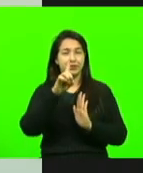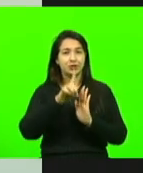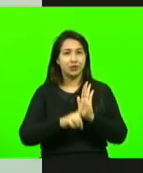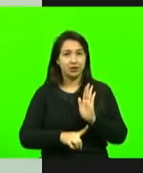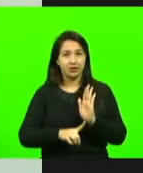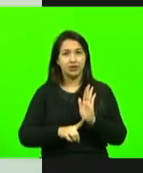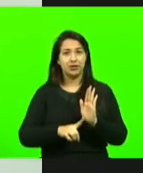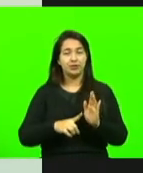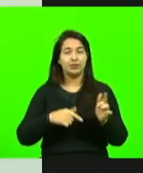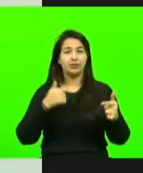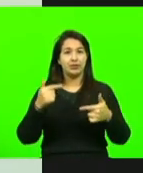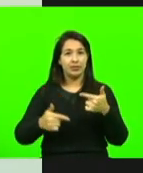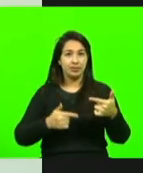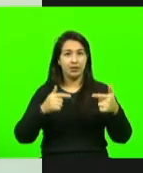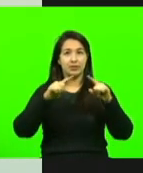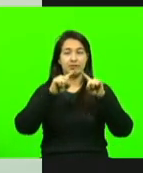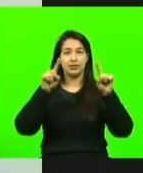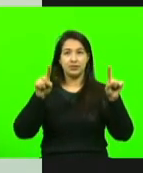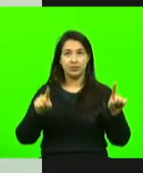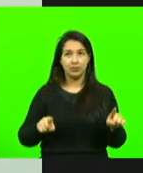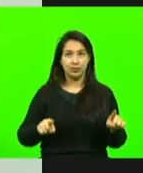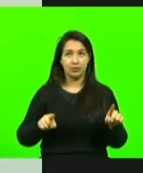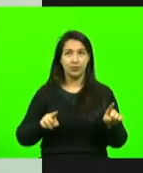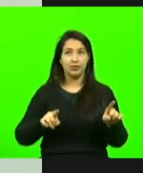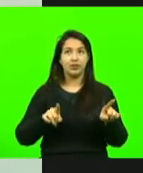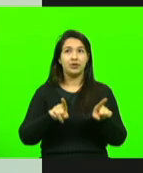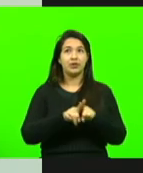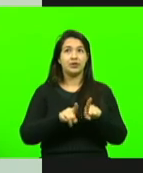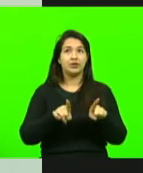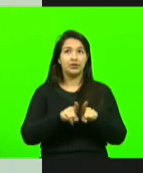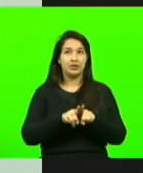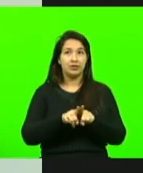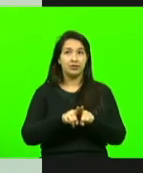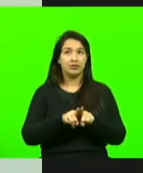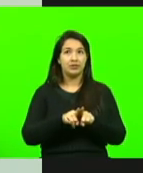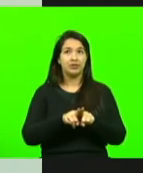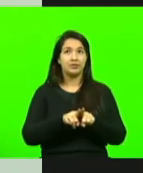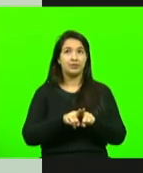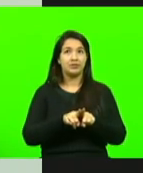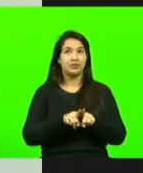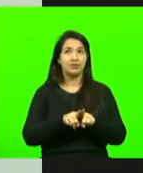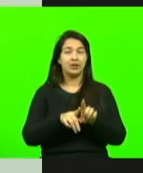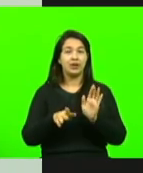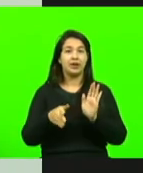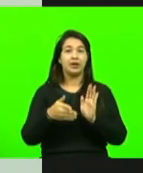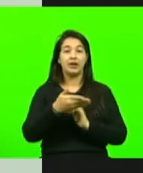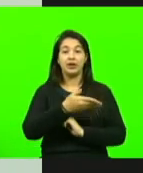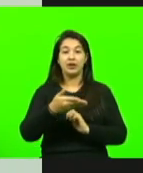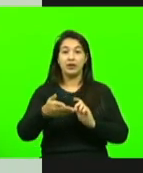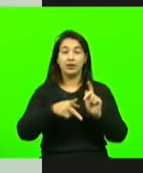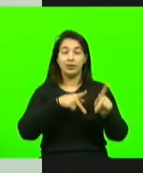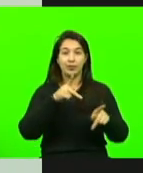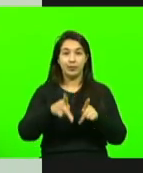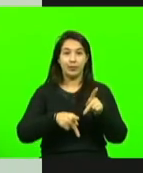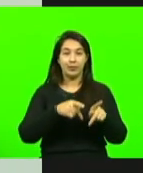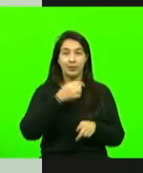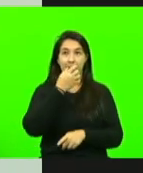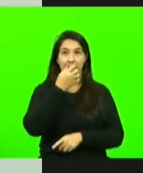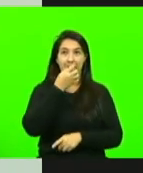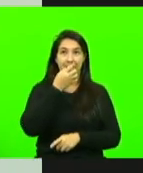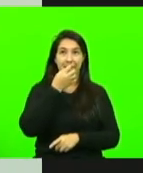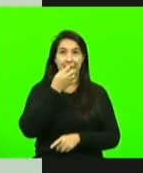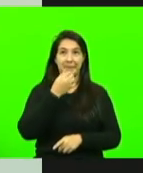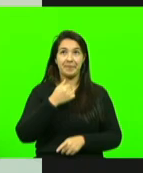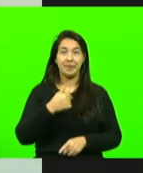trabalhadores dos Servidores EA supressão de direitos é do próprio povo europeu tô